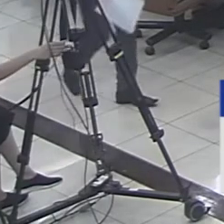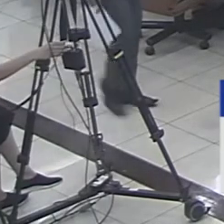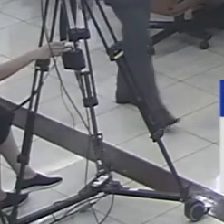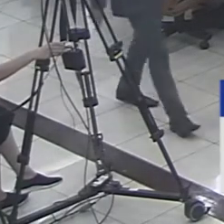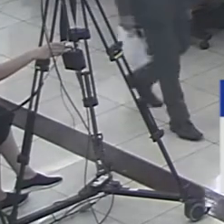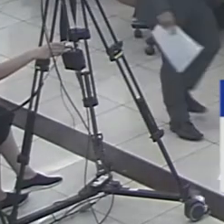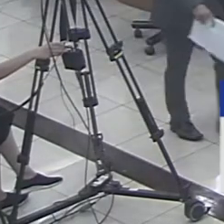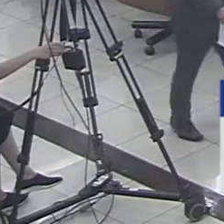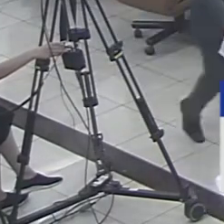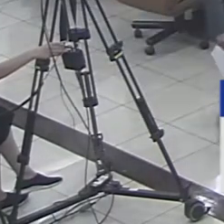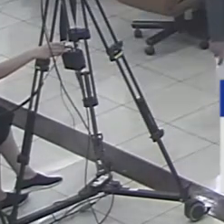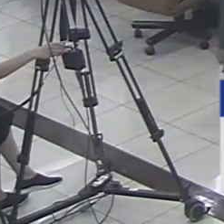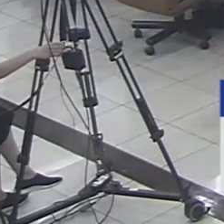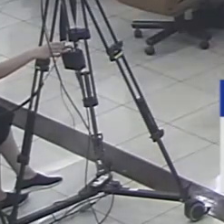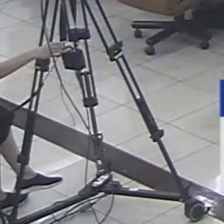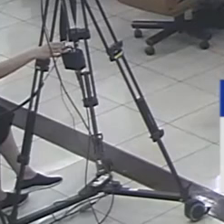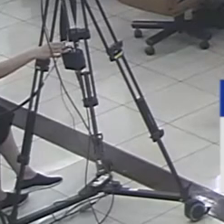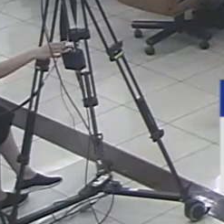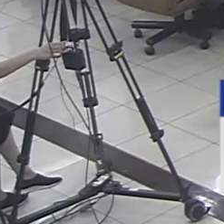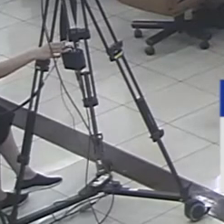quero